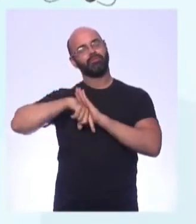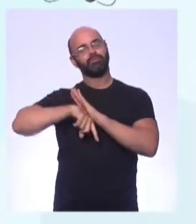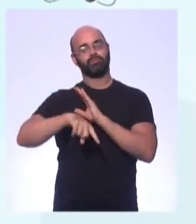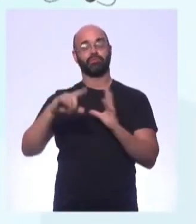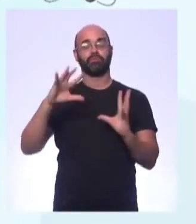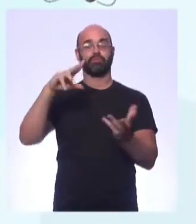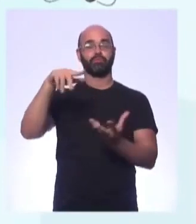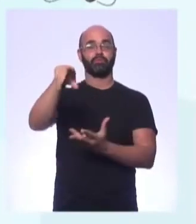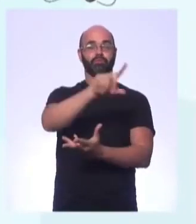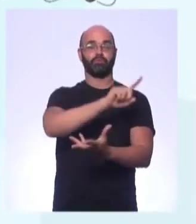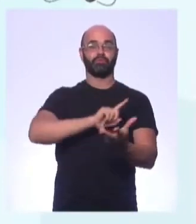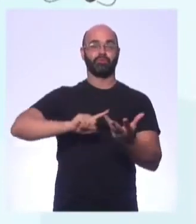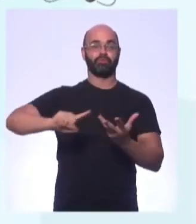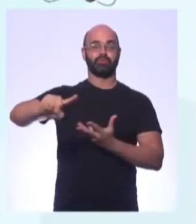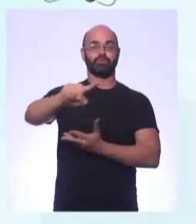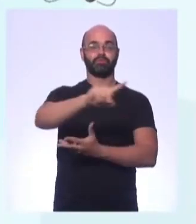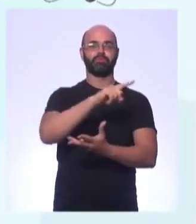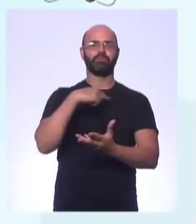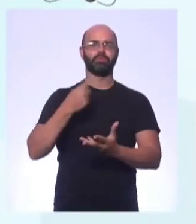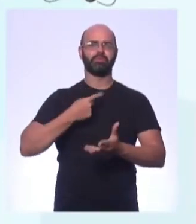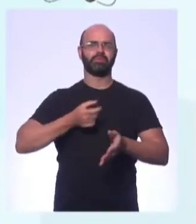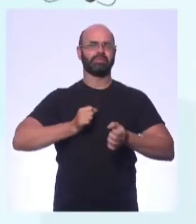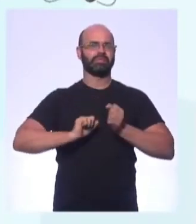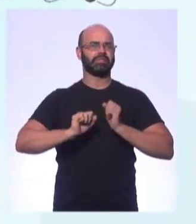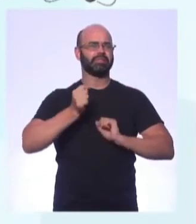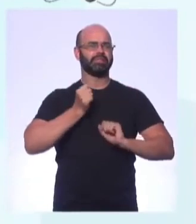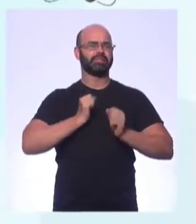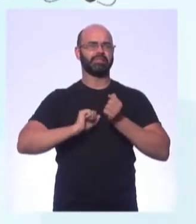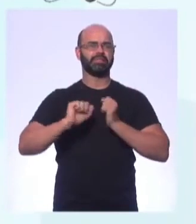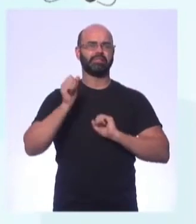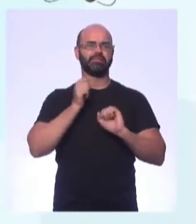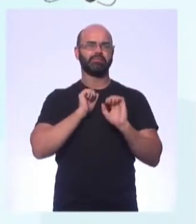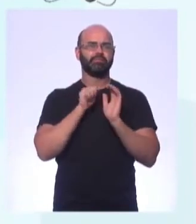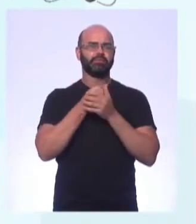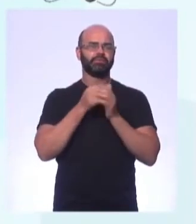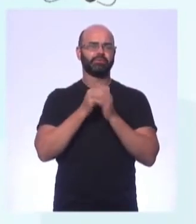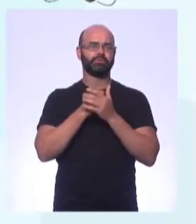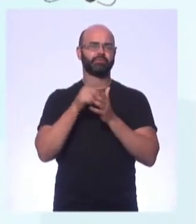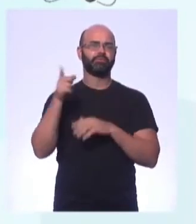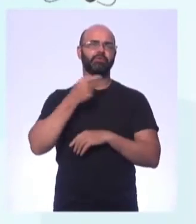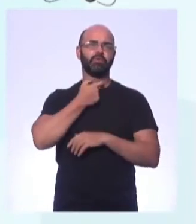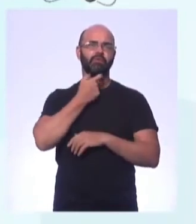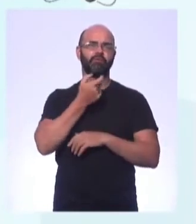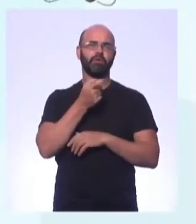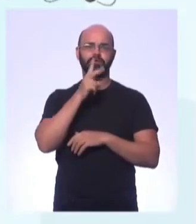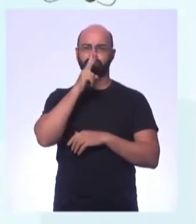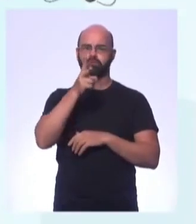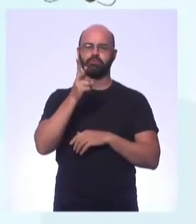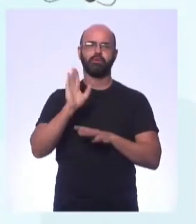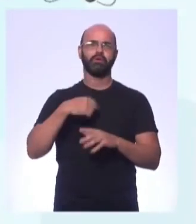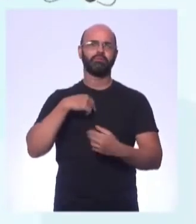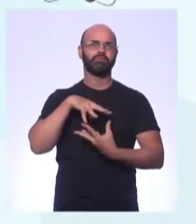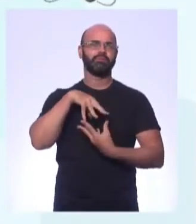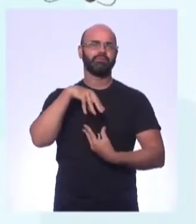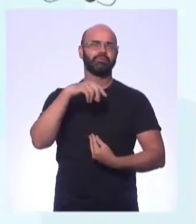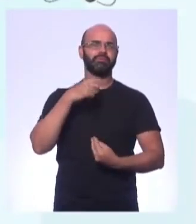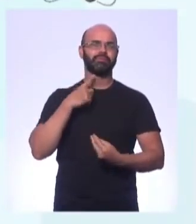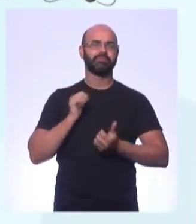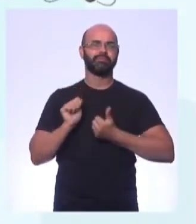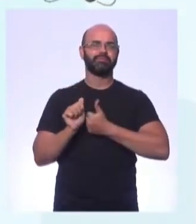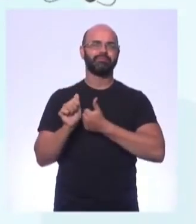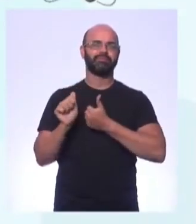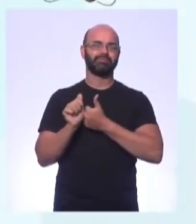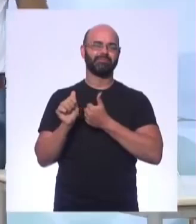universo que nos deixam inquietos. Mais intensa a sua voz, menos minha alma está por perto.